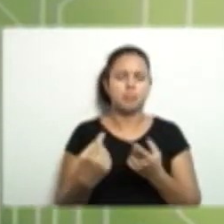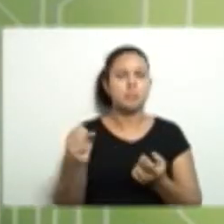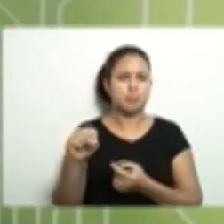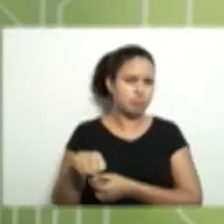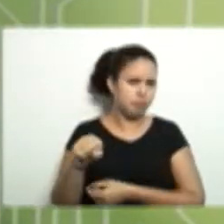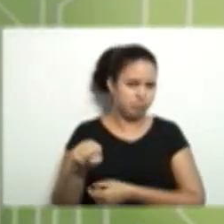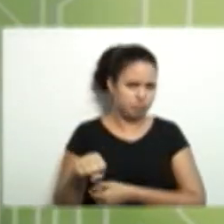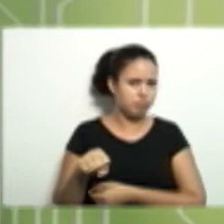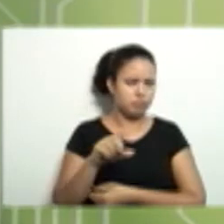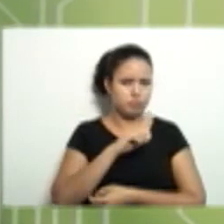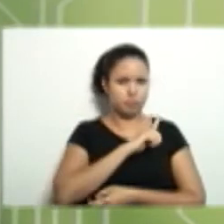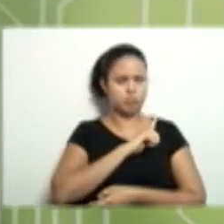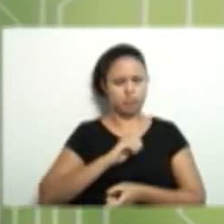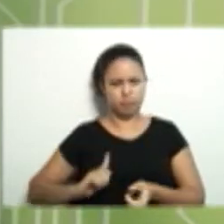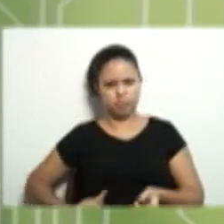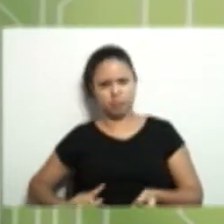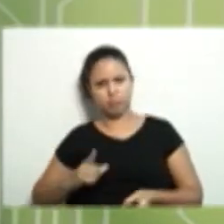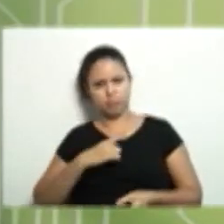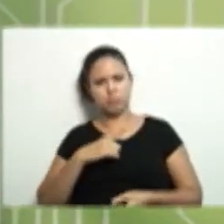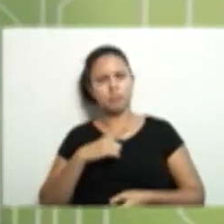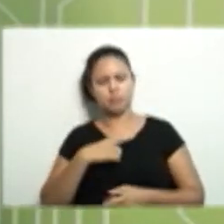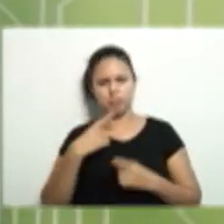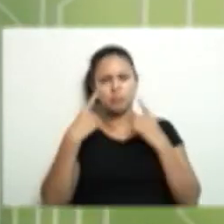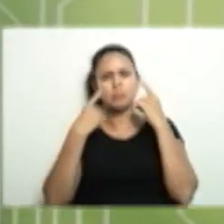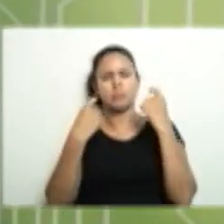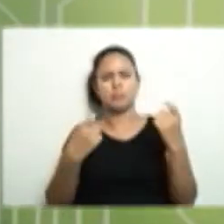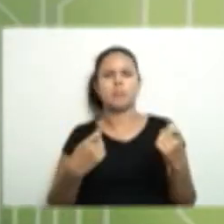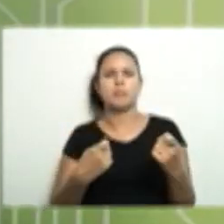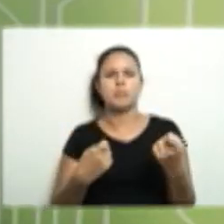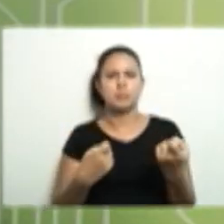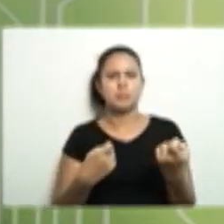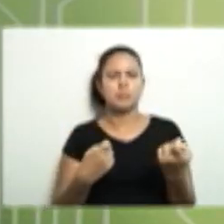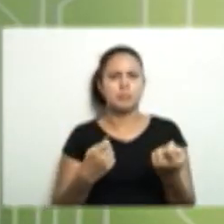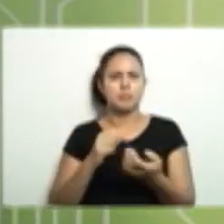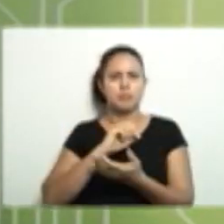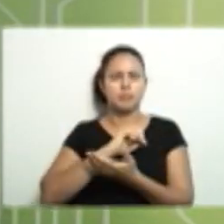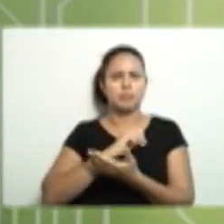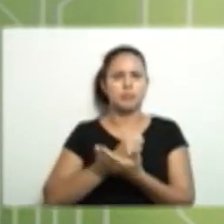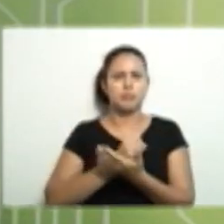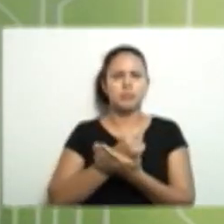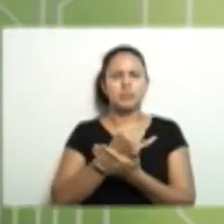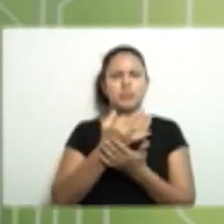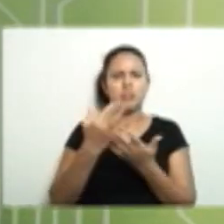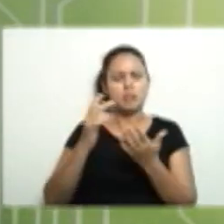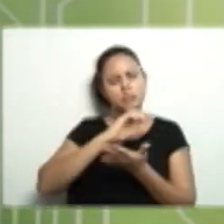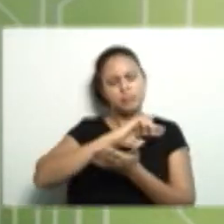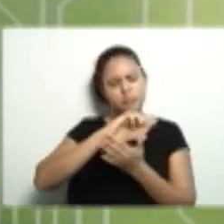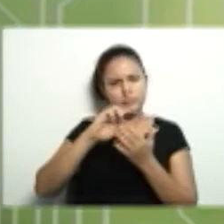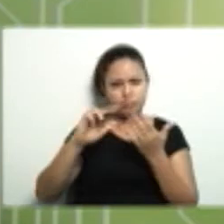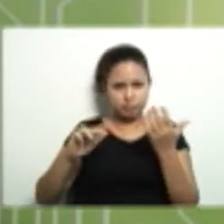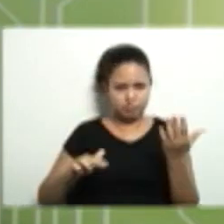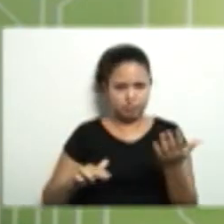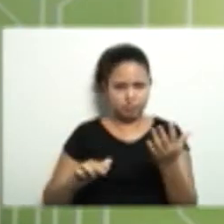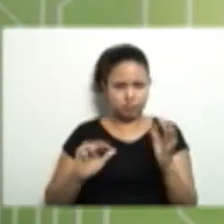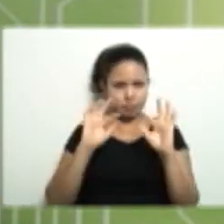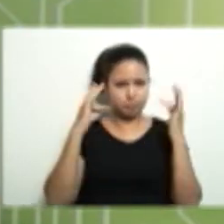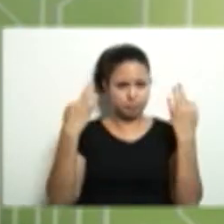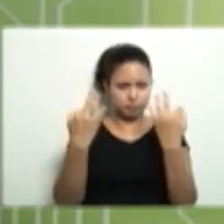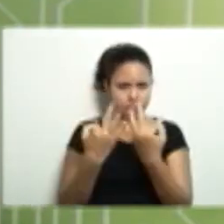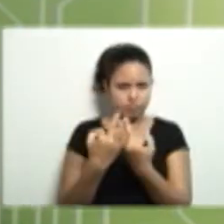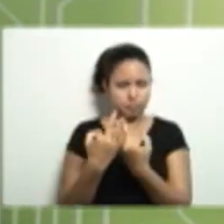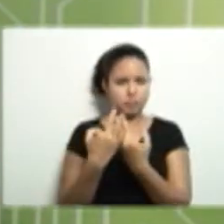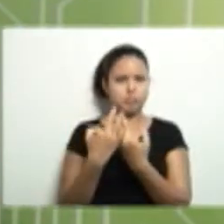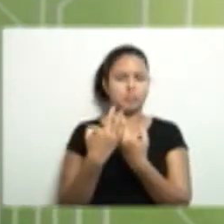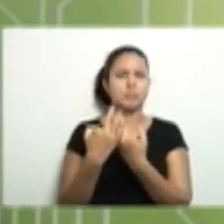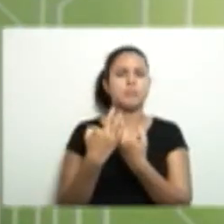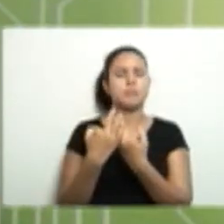tem interesse em fomentar a agricultura familiar. E nós temos vários motivos para argumentar o porquê. A ideia é que a agricultura familiar ela tem um papel muito